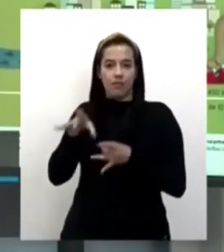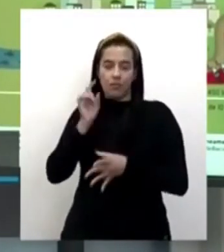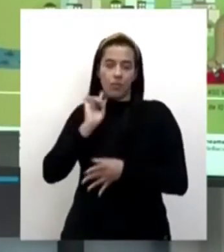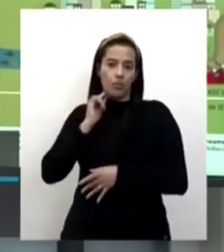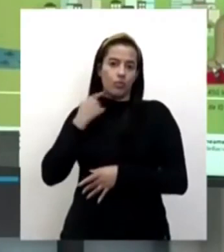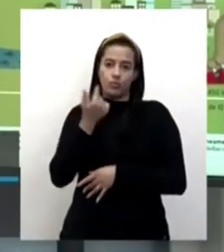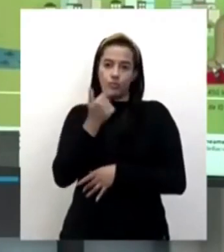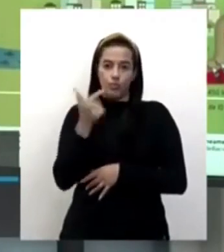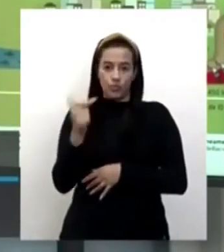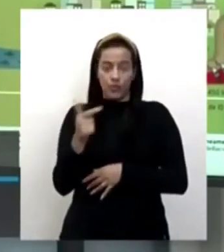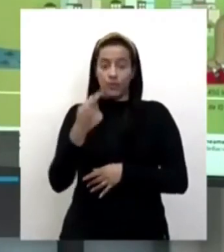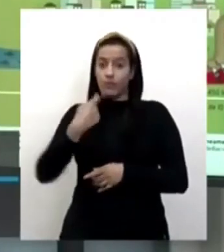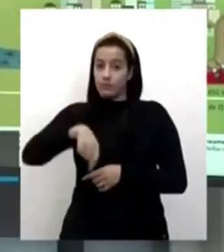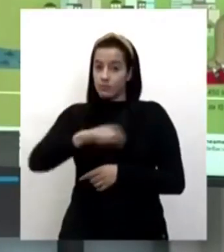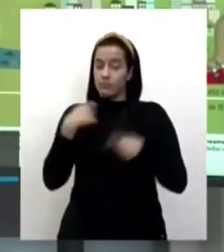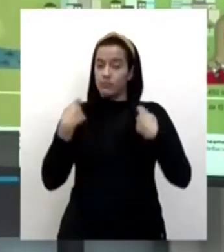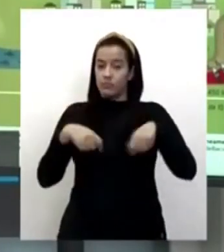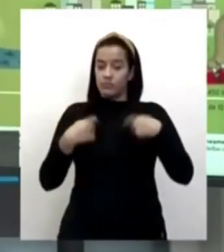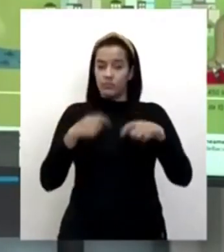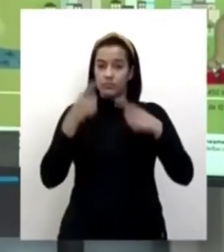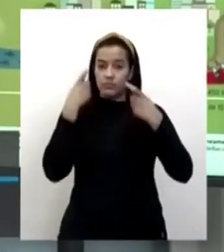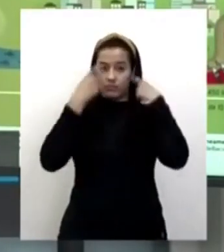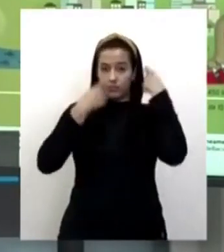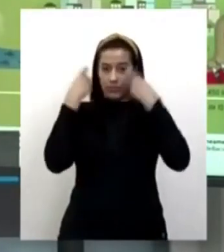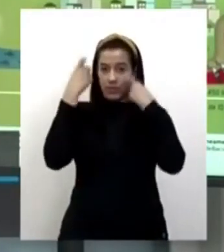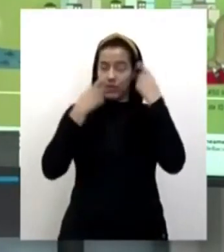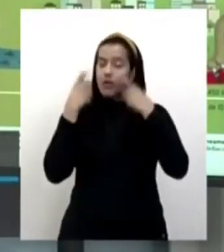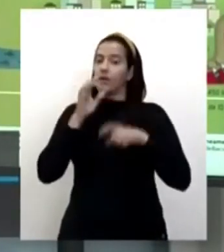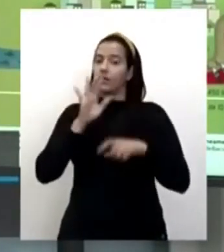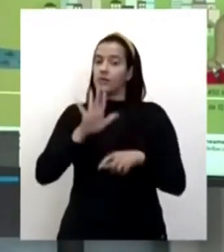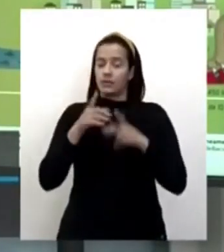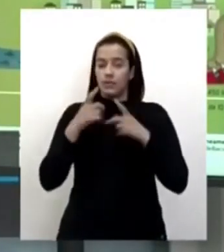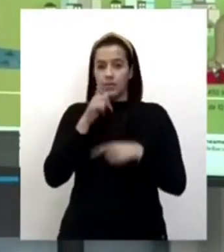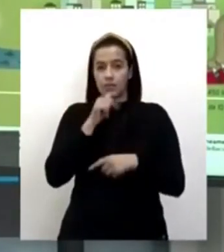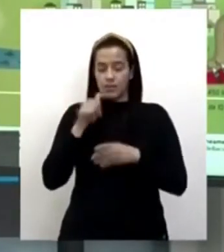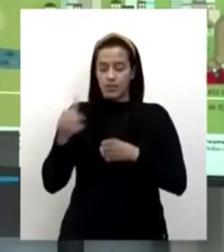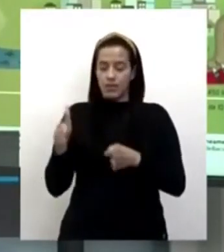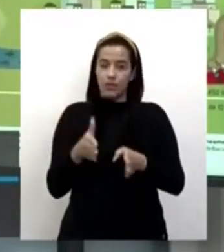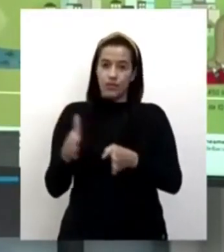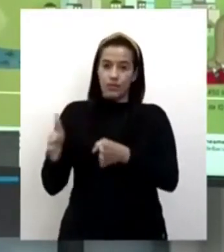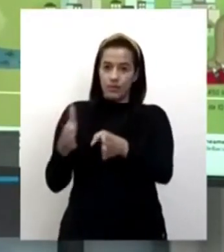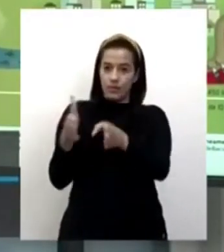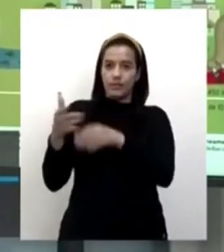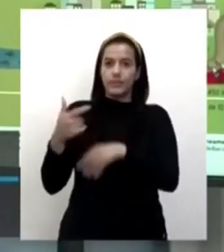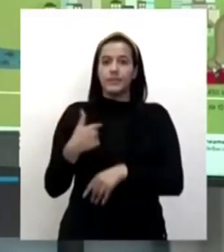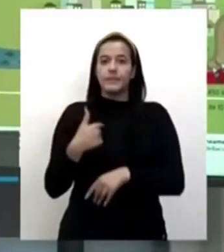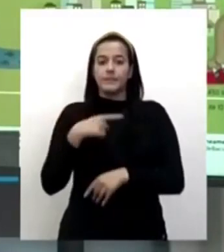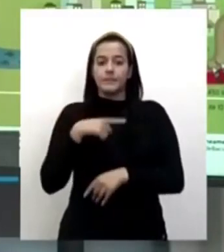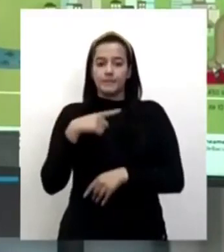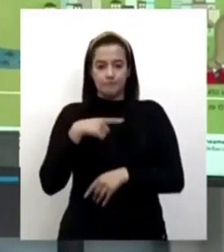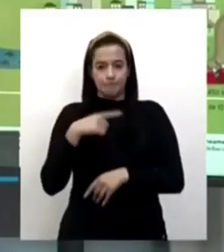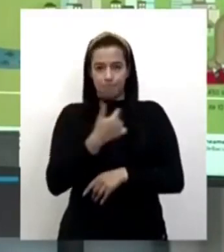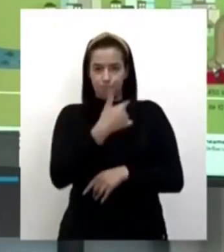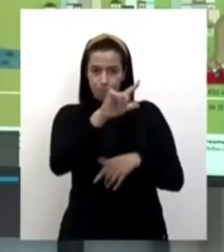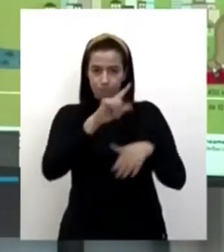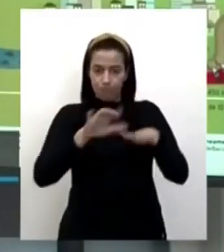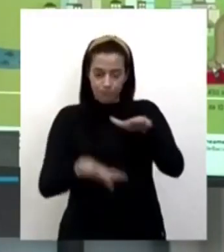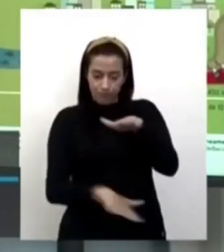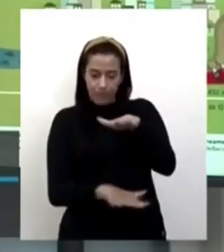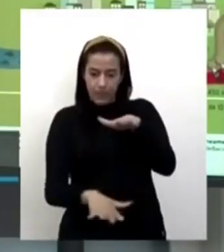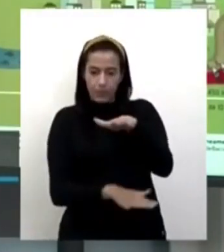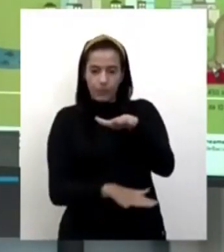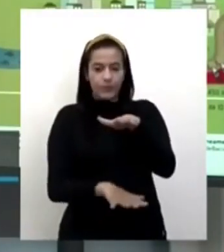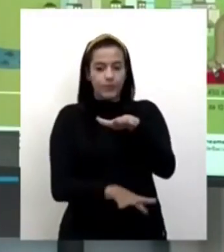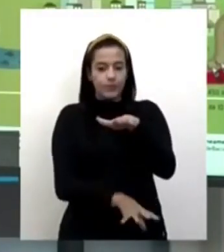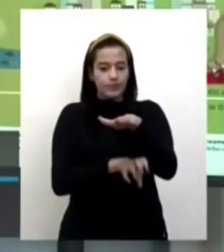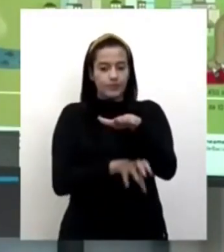nessa situação. Lembrando que são rios aí que estão aí, são rios, não conta os lençóis freáticos, não conta aquíferos aí, e